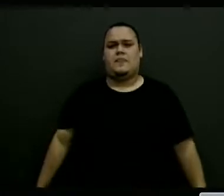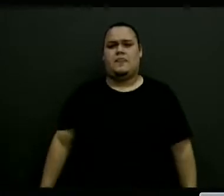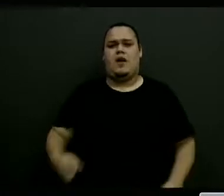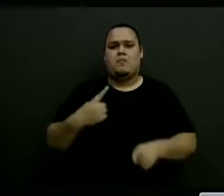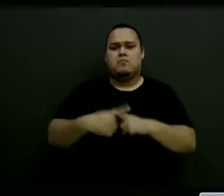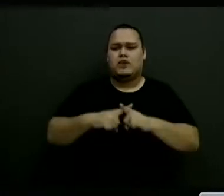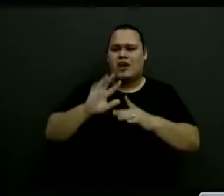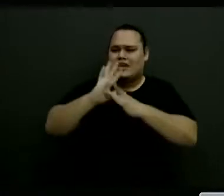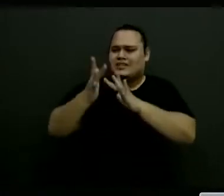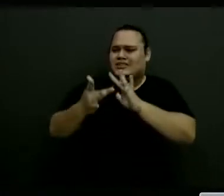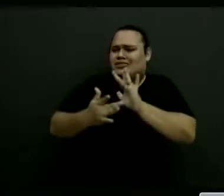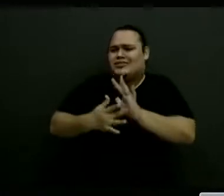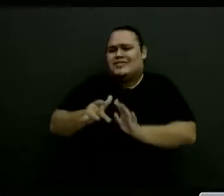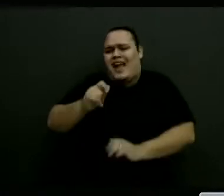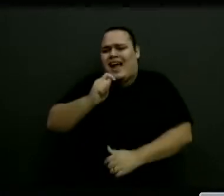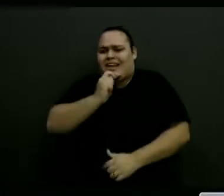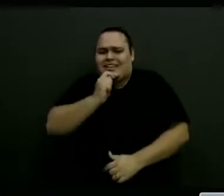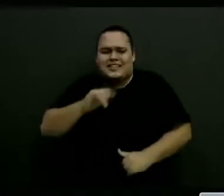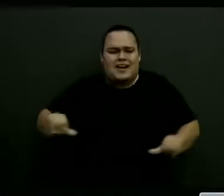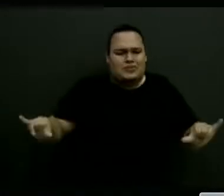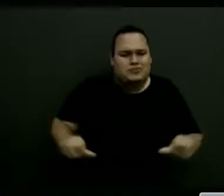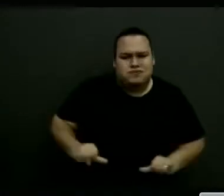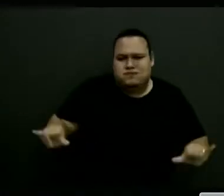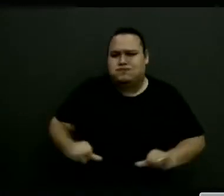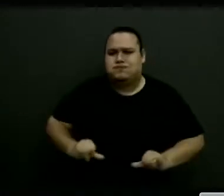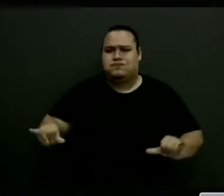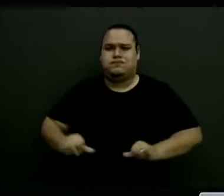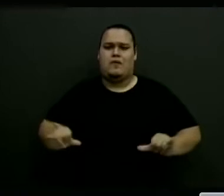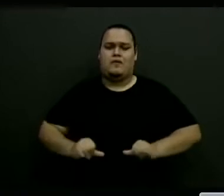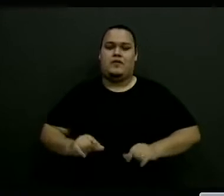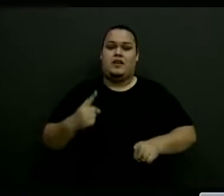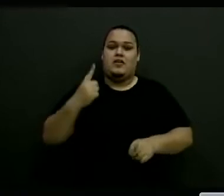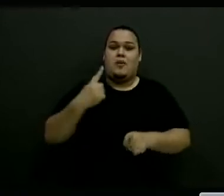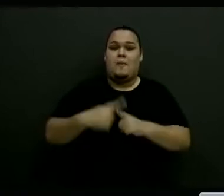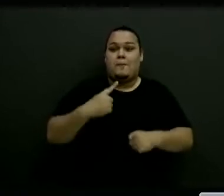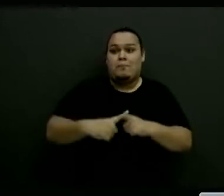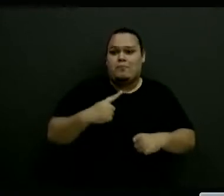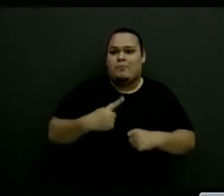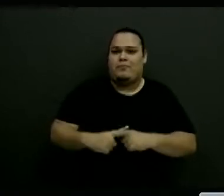Orava e, estando em agonia, orava mais intensamente.